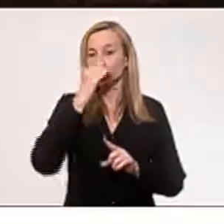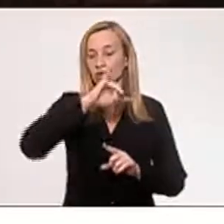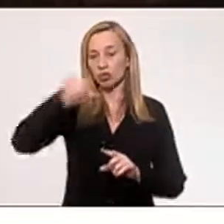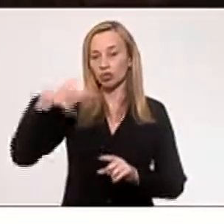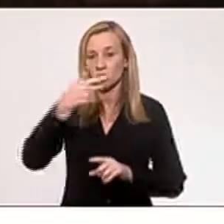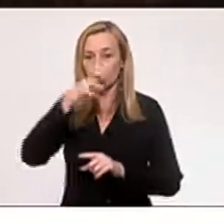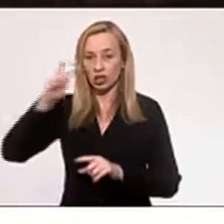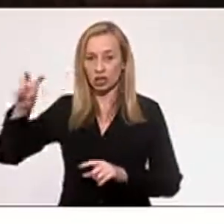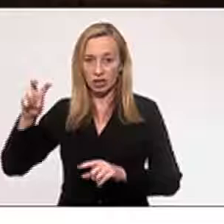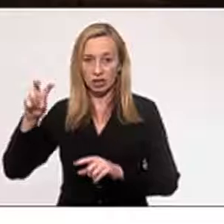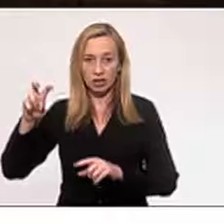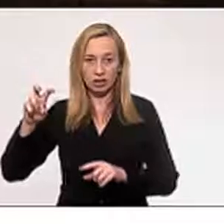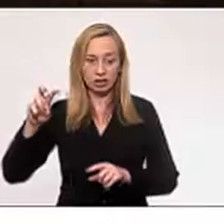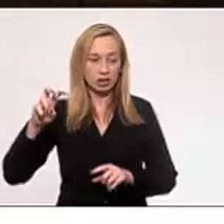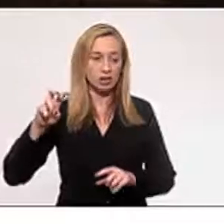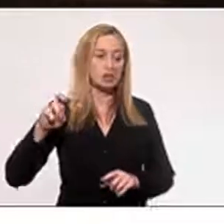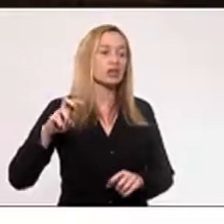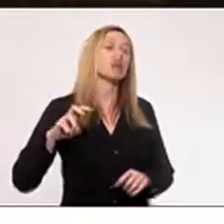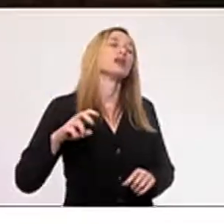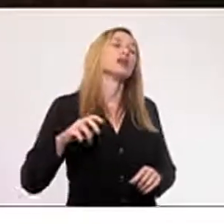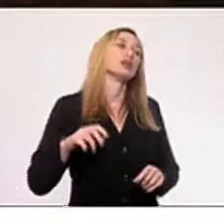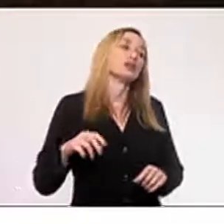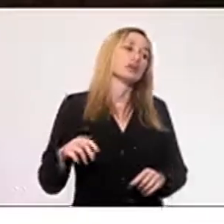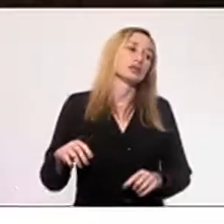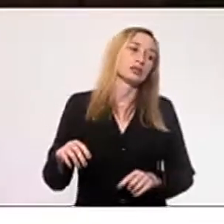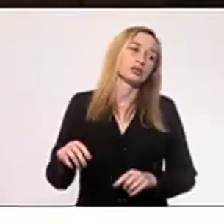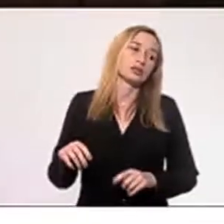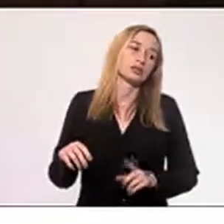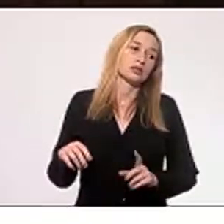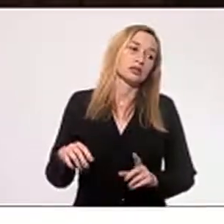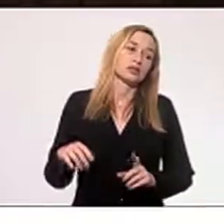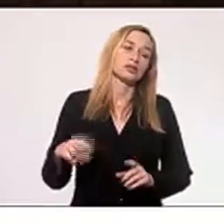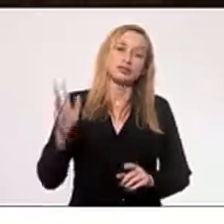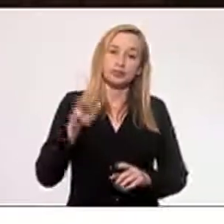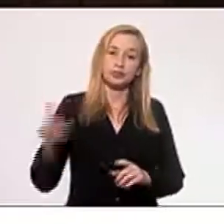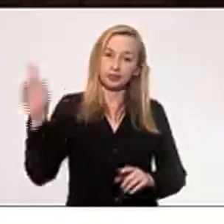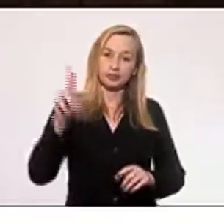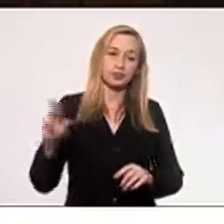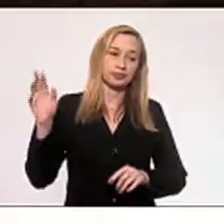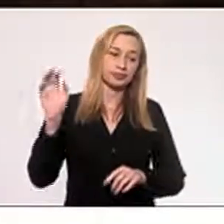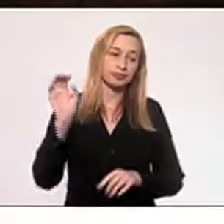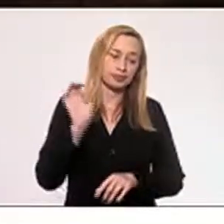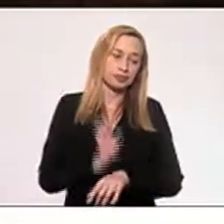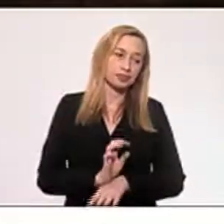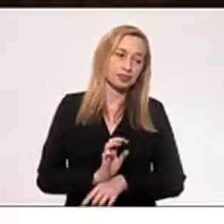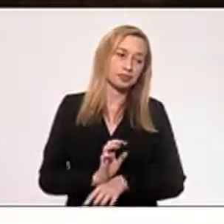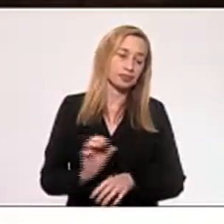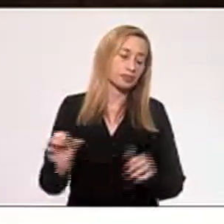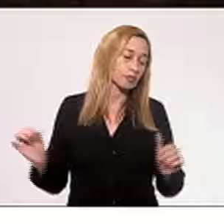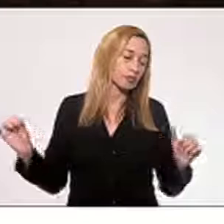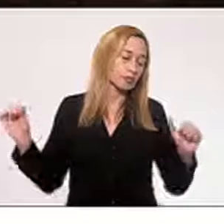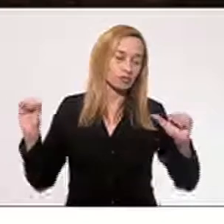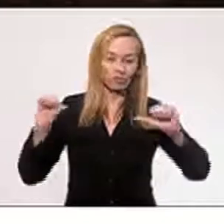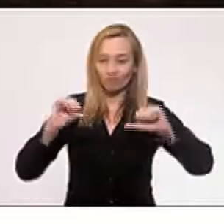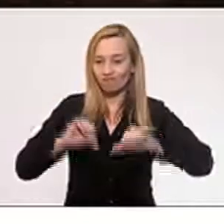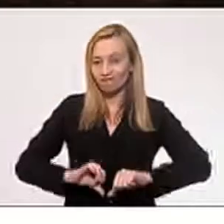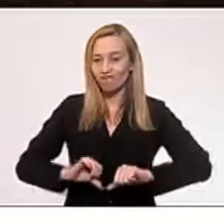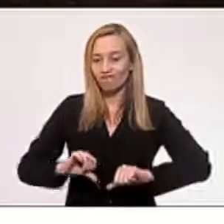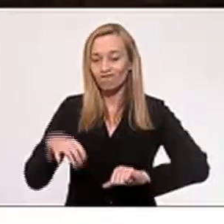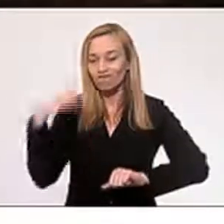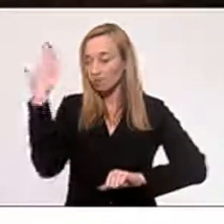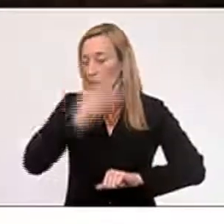2015, as universidades estaduais vivem uma verdadeira via cruz, passam por uma verdadeira